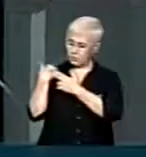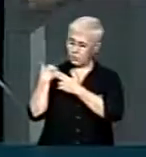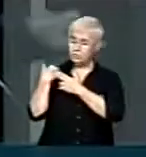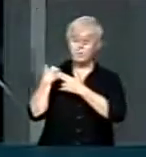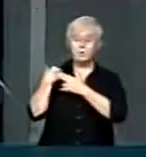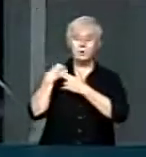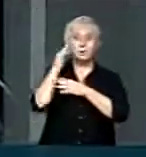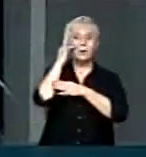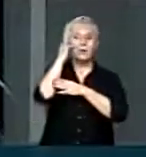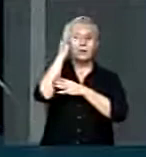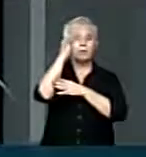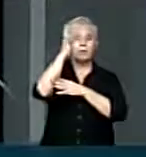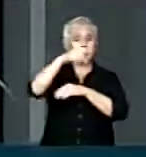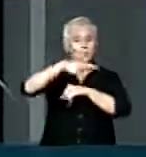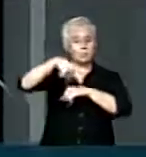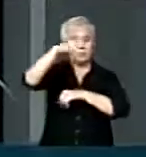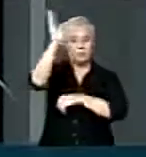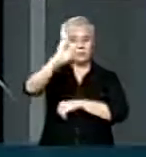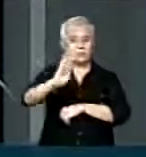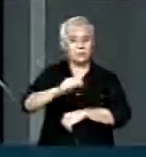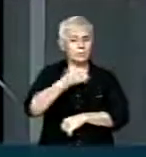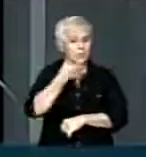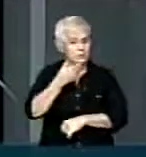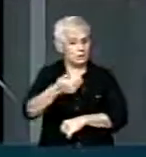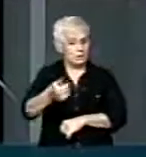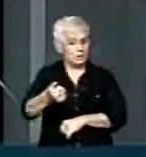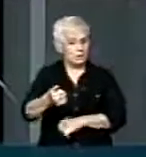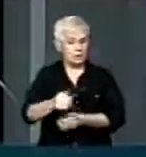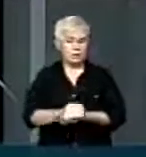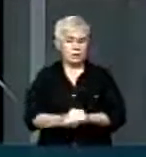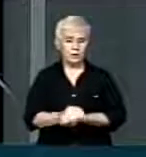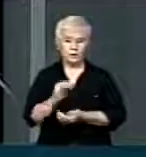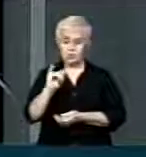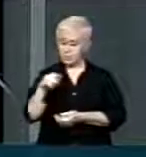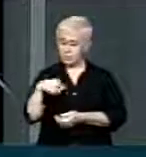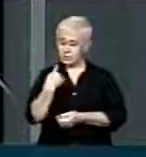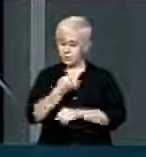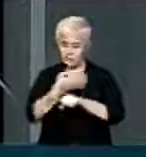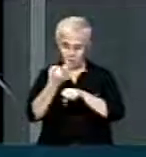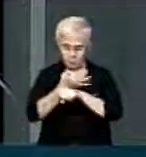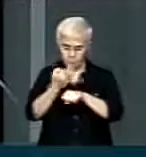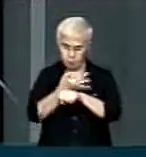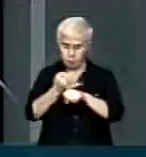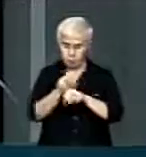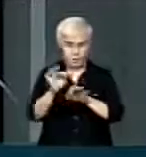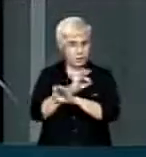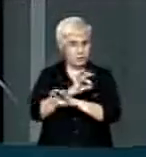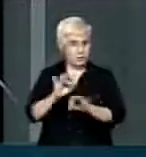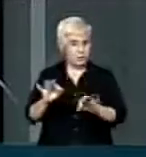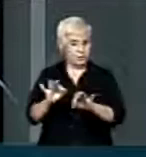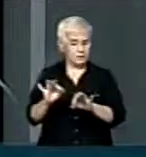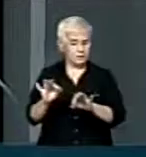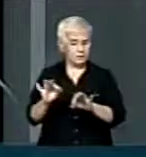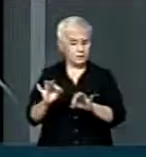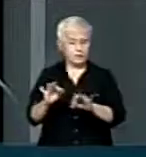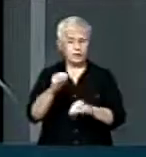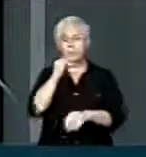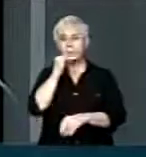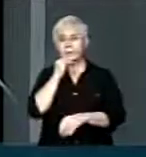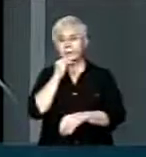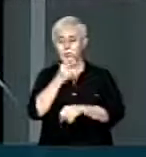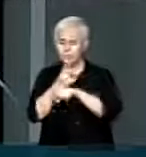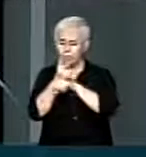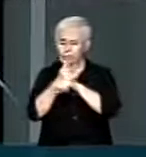melhor amanhã. E aí, se nós não pagarmos o sacrifício de buscarmos, por exemplo, uma